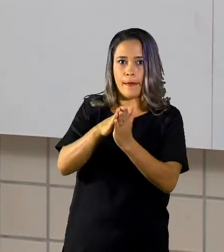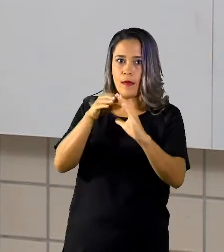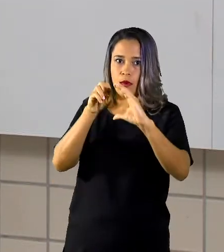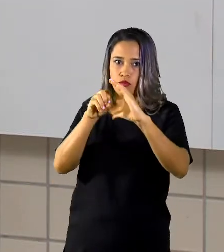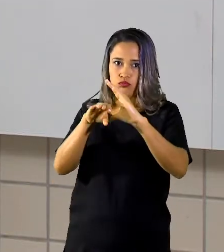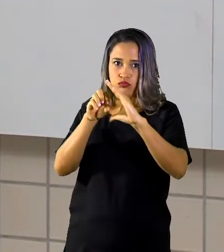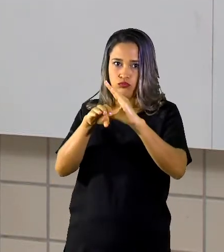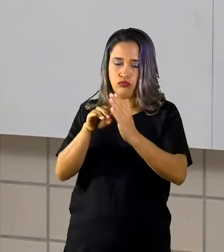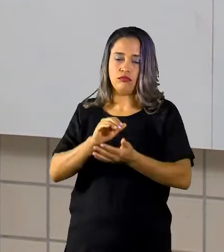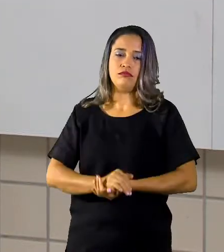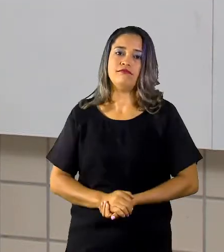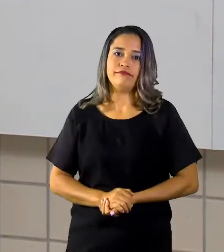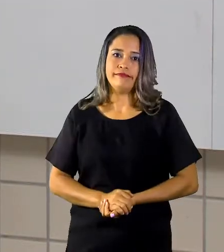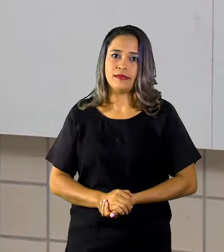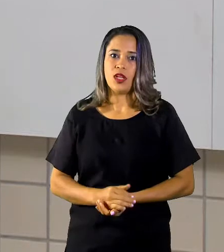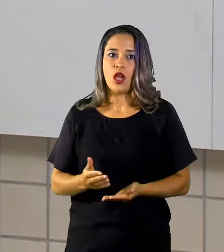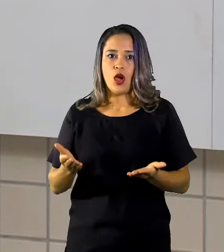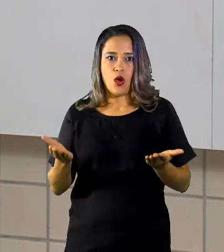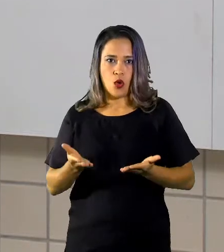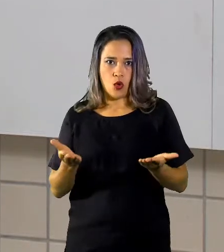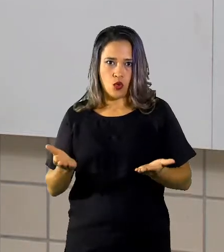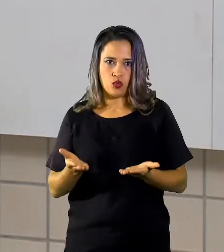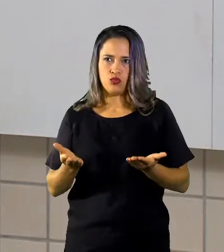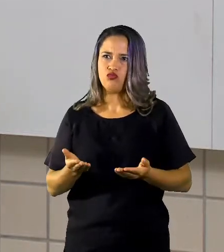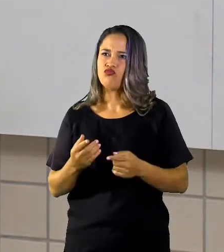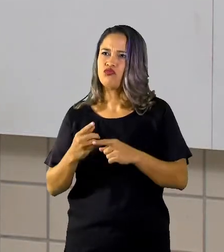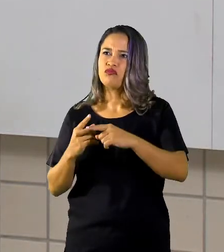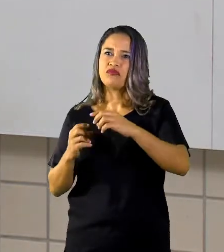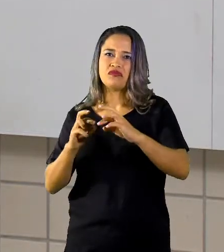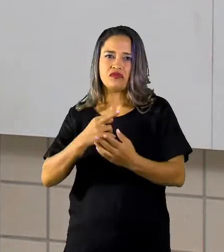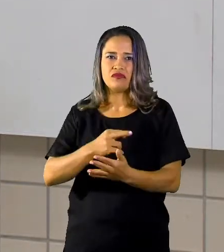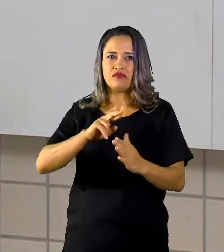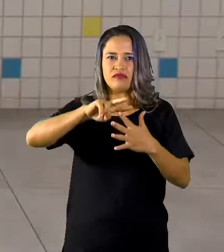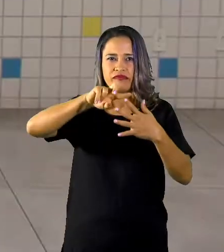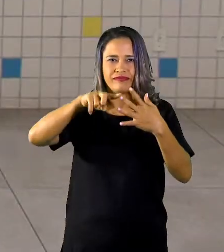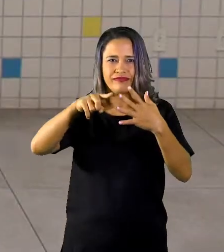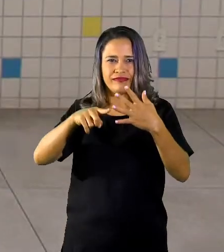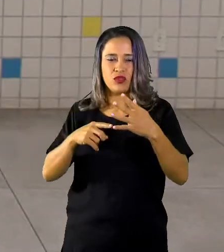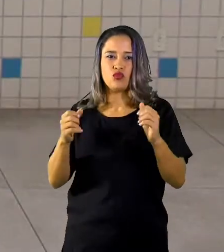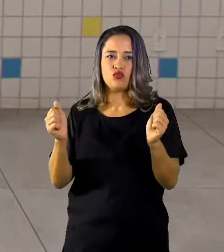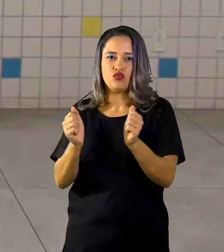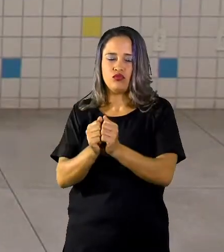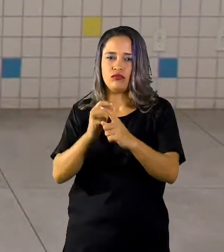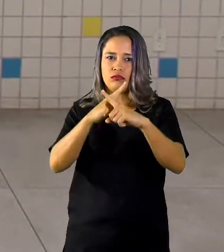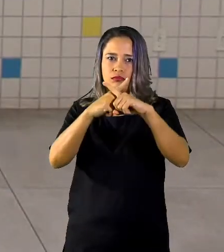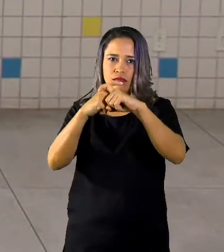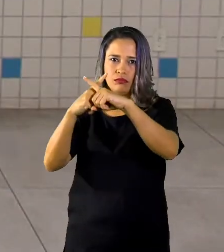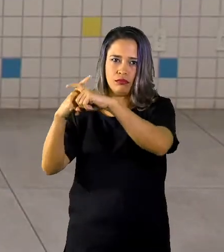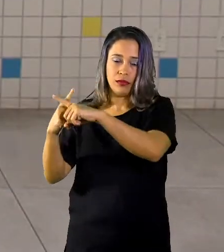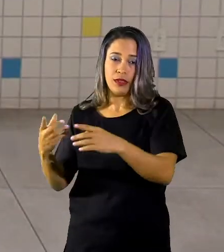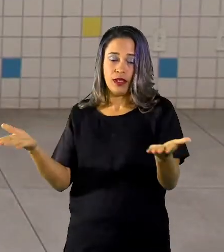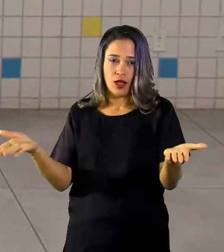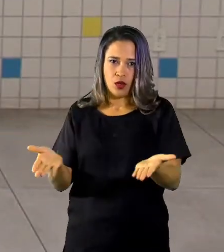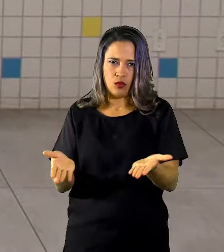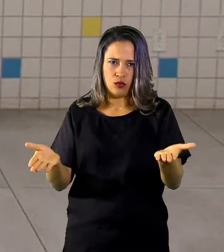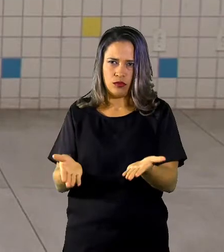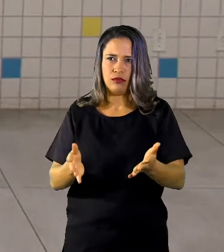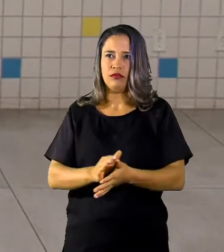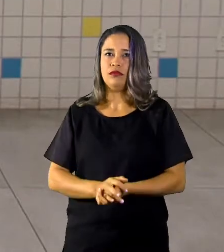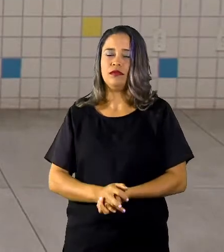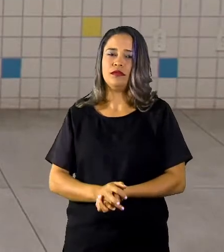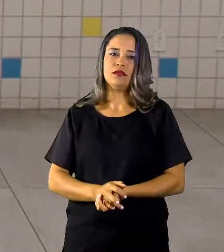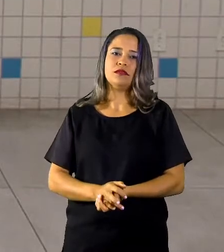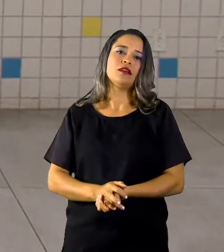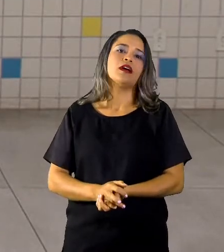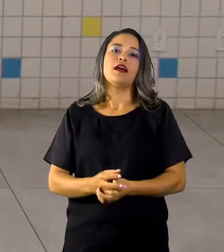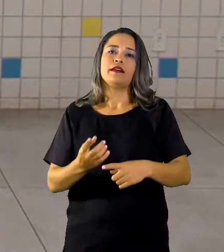hoje nós vamos começar a falar sobre as operações com polinômios. Para hoje, nós vamos falar sobre as operações mais simples, que são